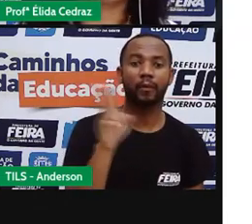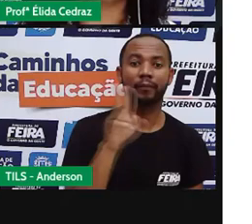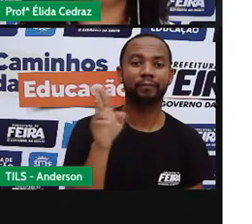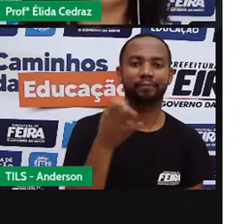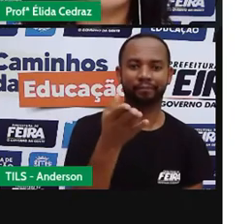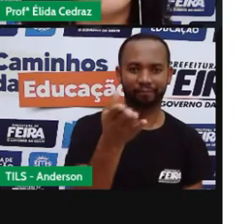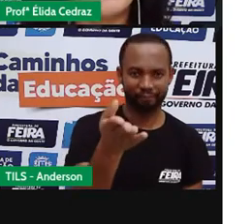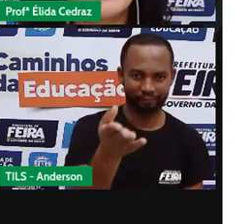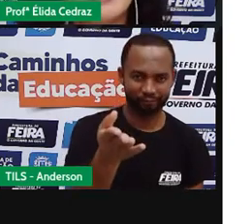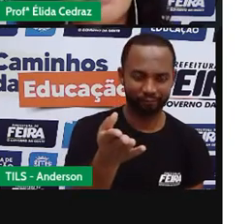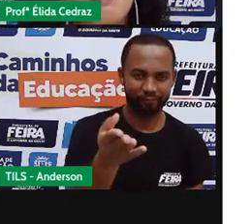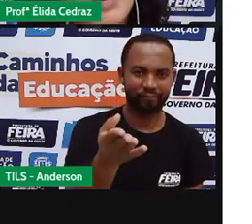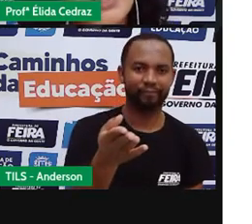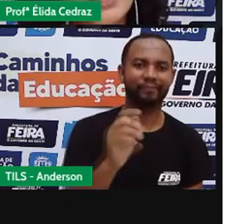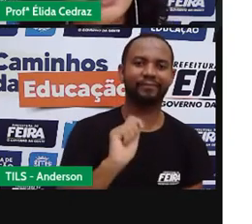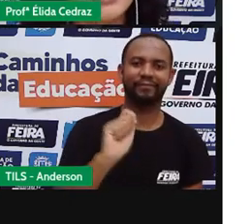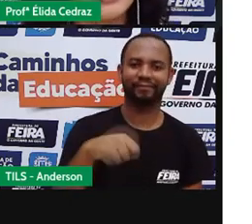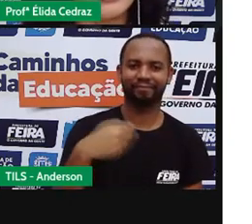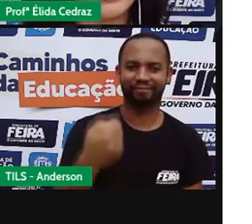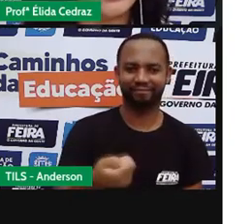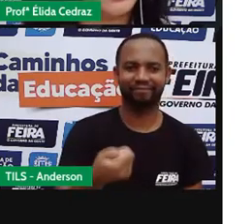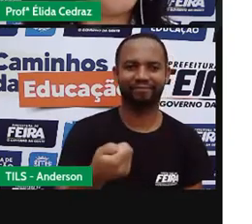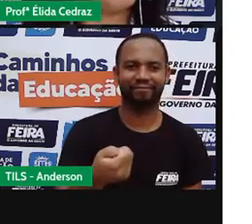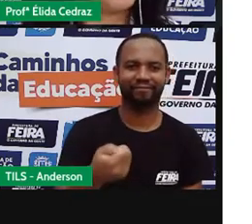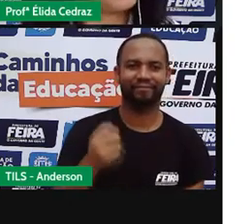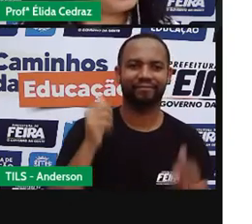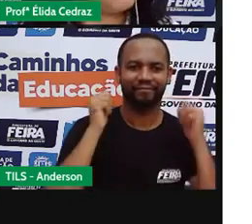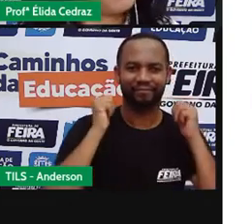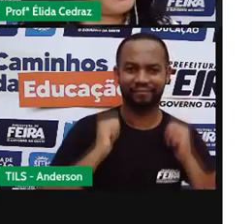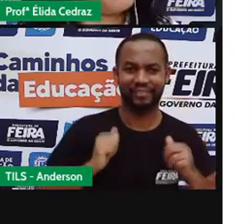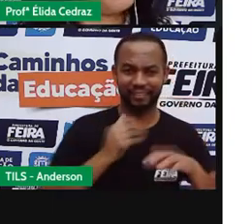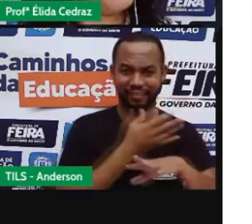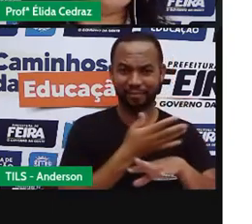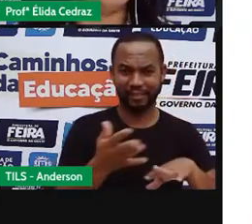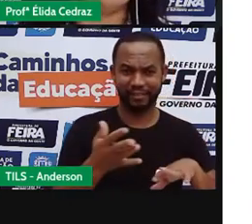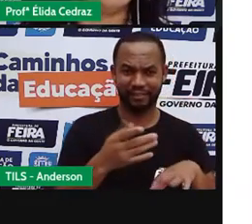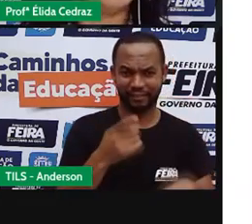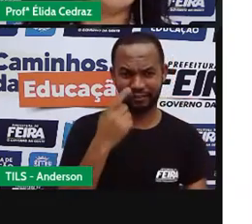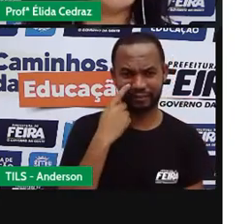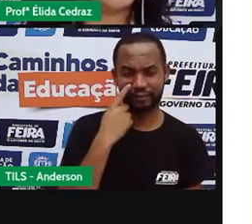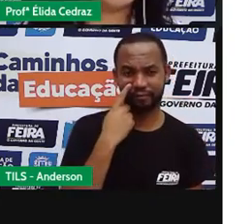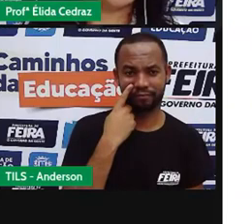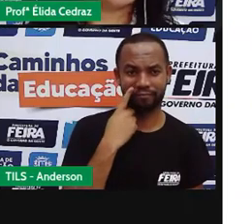Isso mesmo, Asa Branca. Próximo bairro?